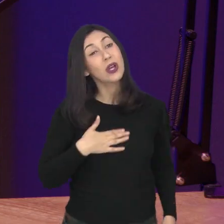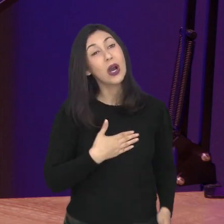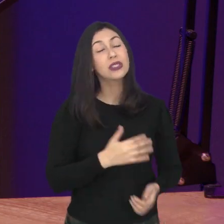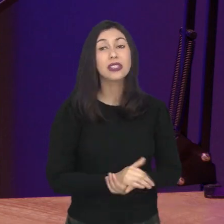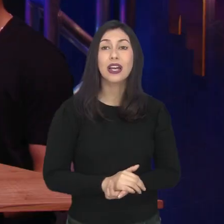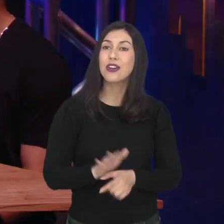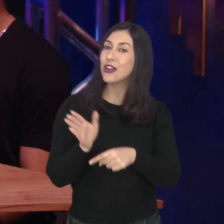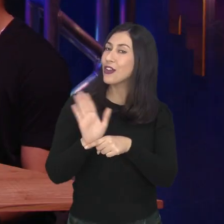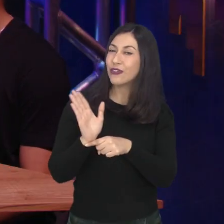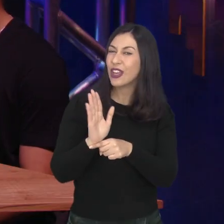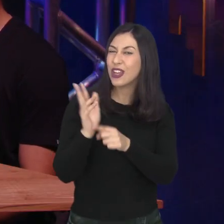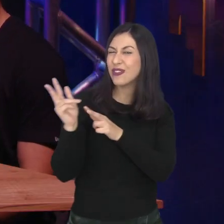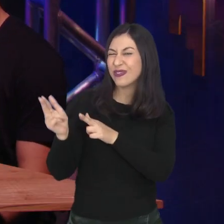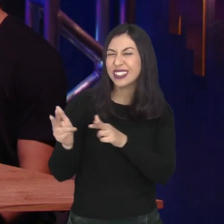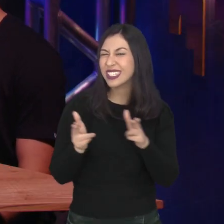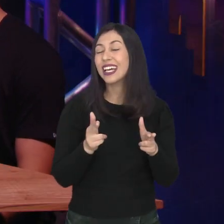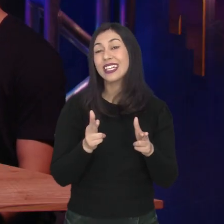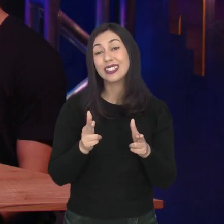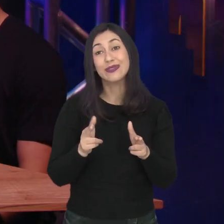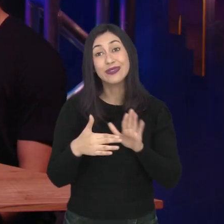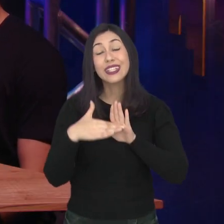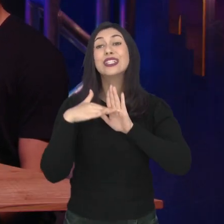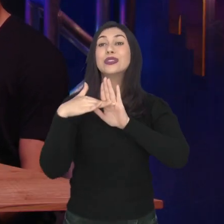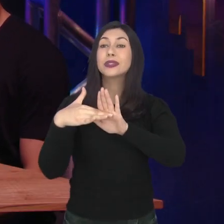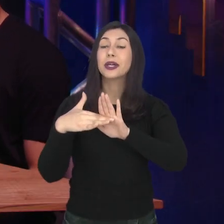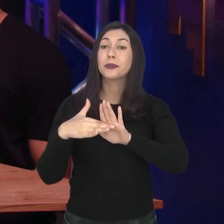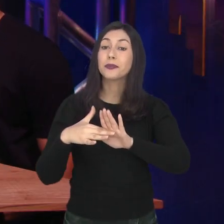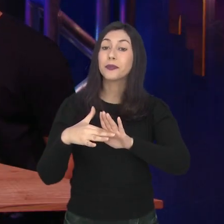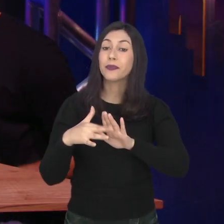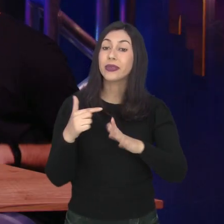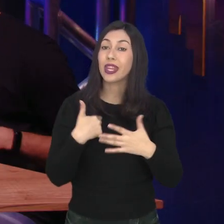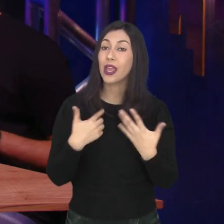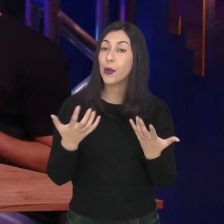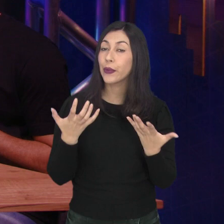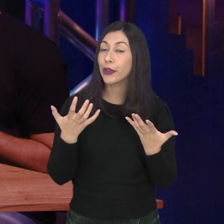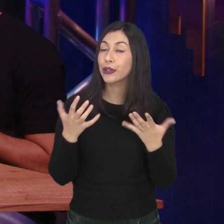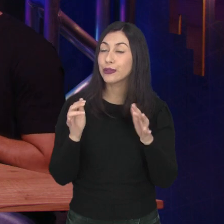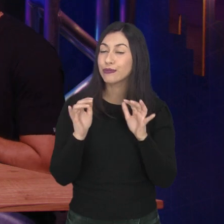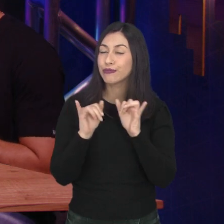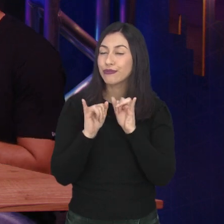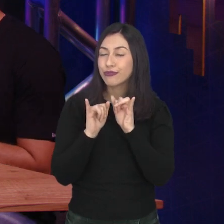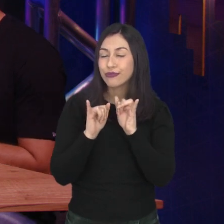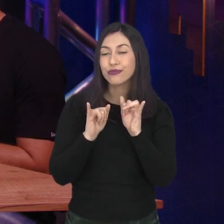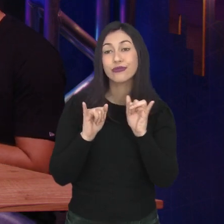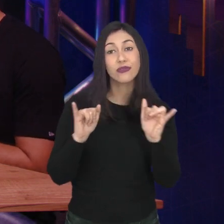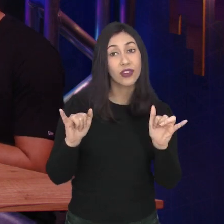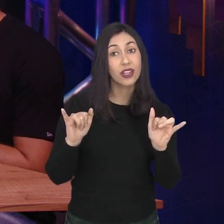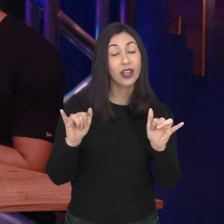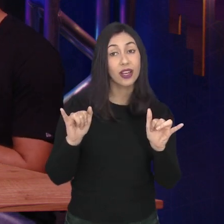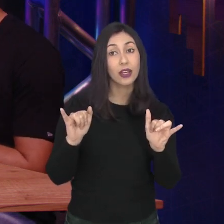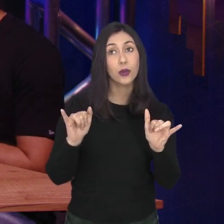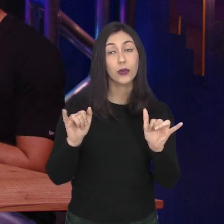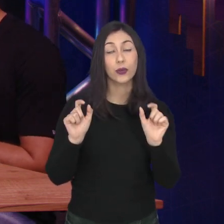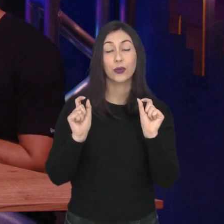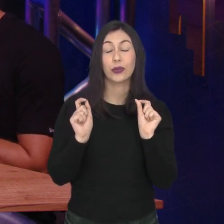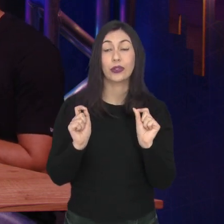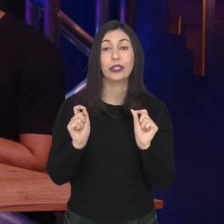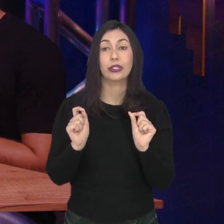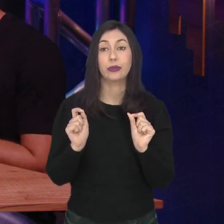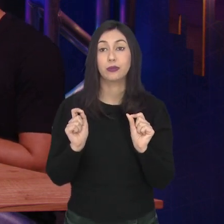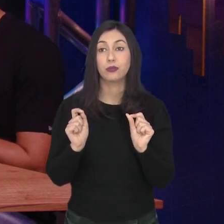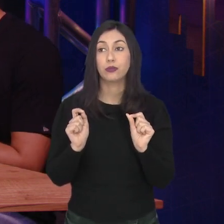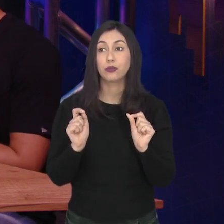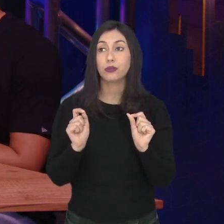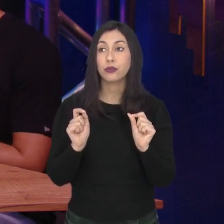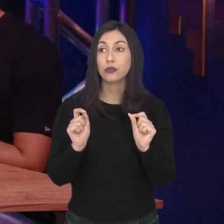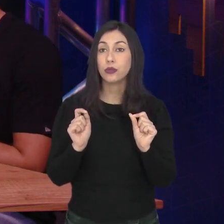mesmos filmes, tal, né? Isso ajuda bastante. E uma coisa que eu queria frisar aqui antes da gente acabar, Vic, é que